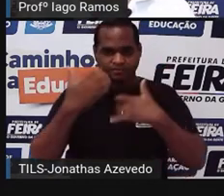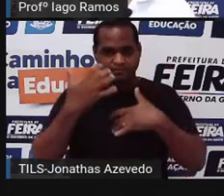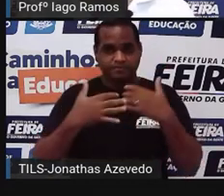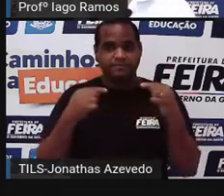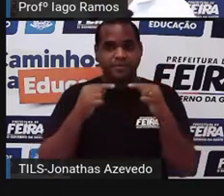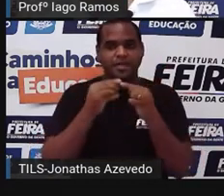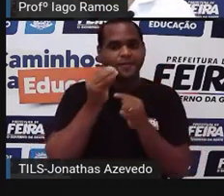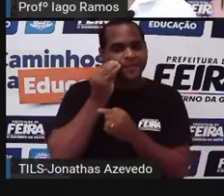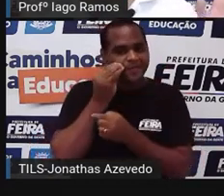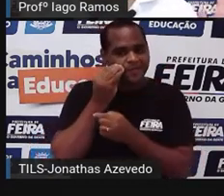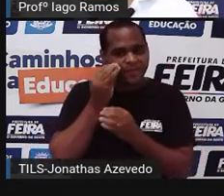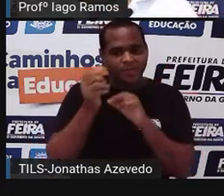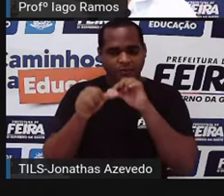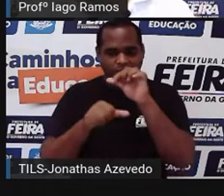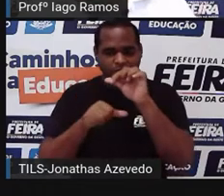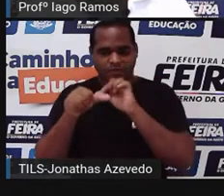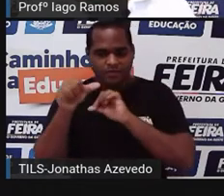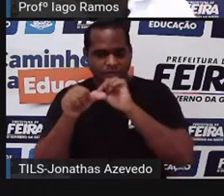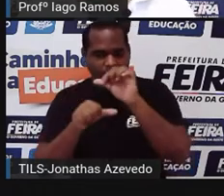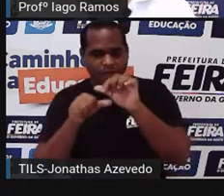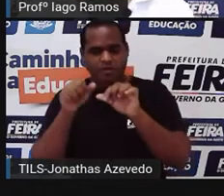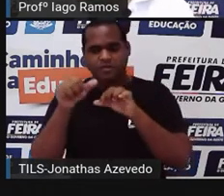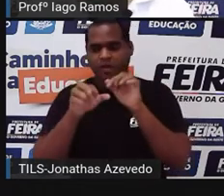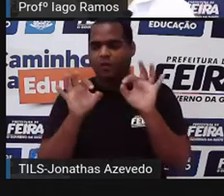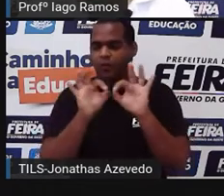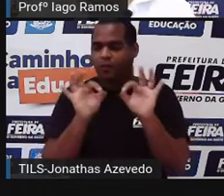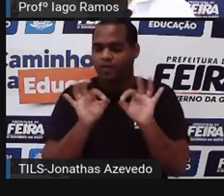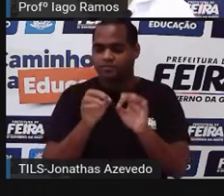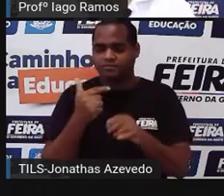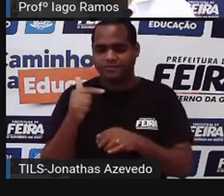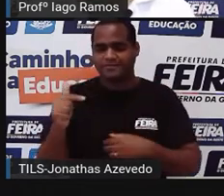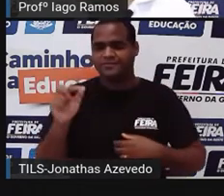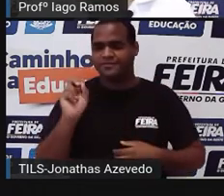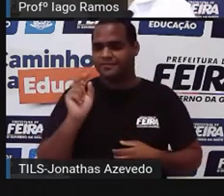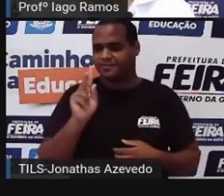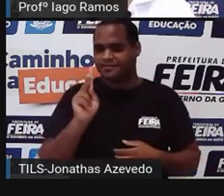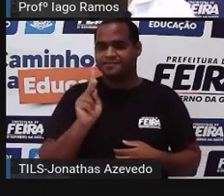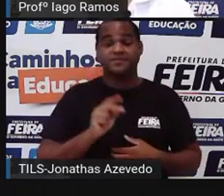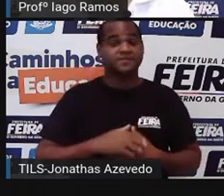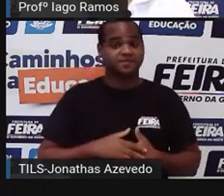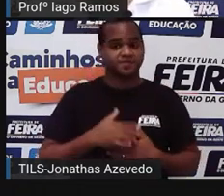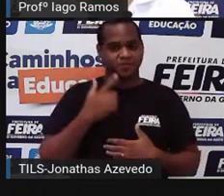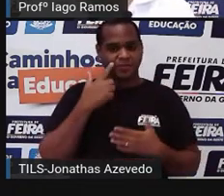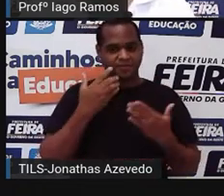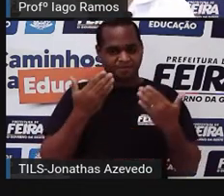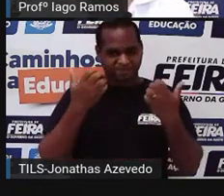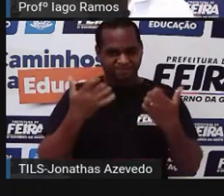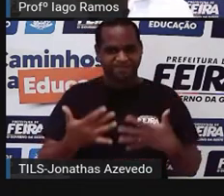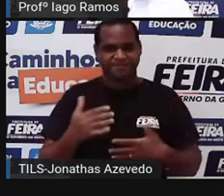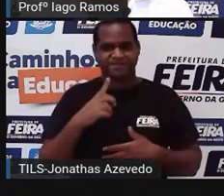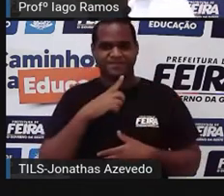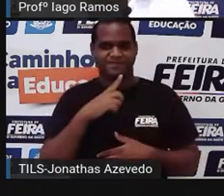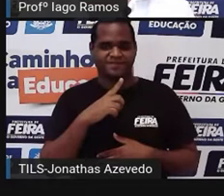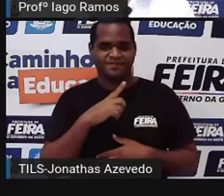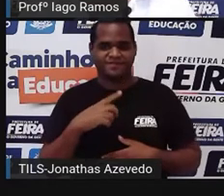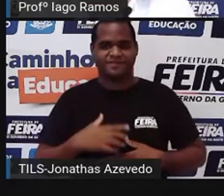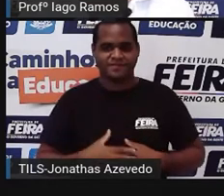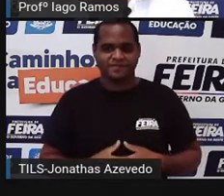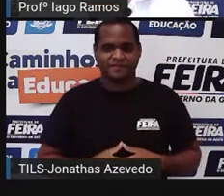faz essa tal dessa transformação sem mudar as medidas tá bom só mais um tempinho